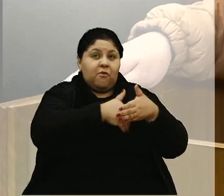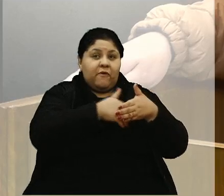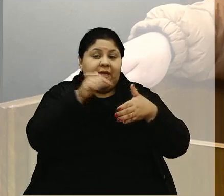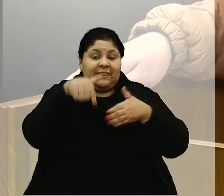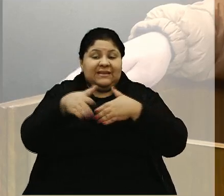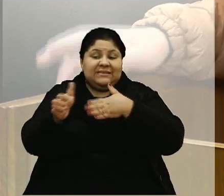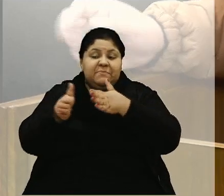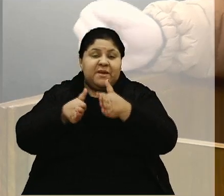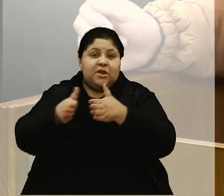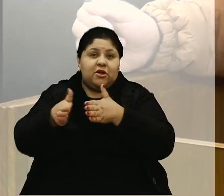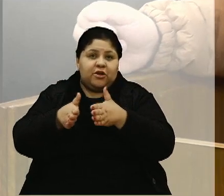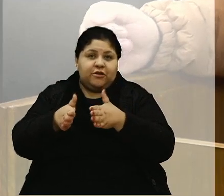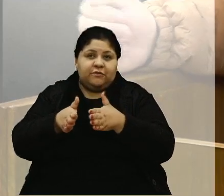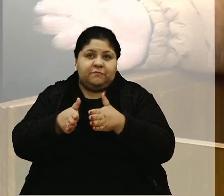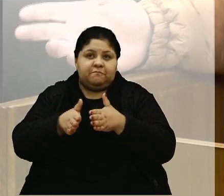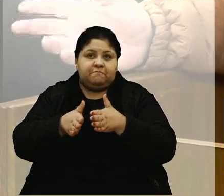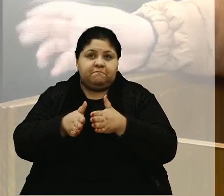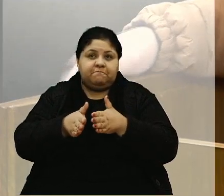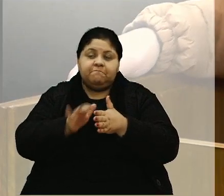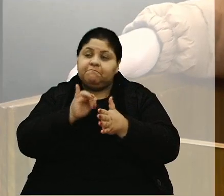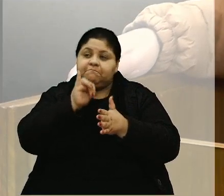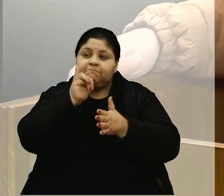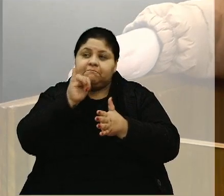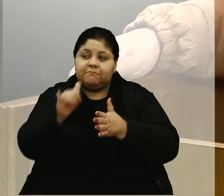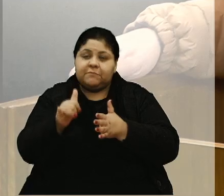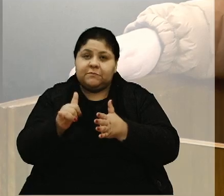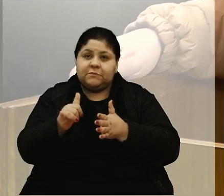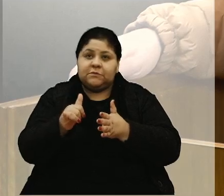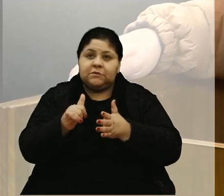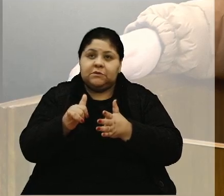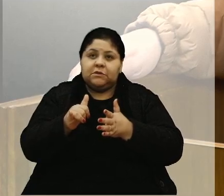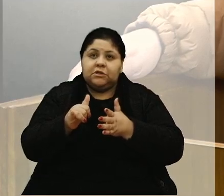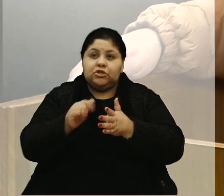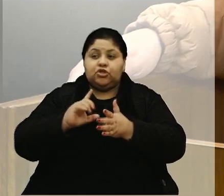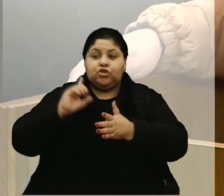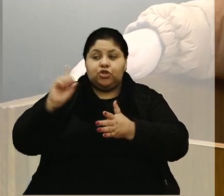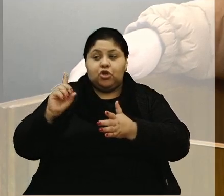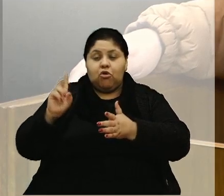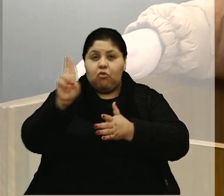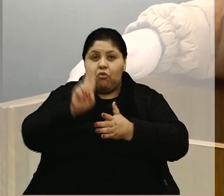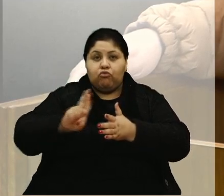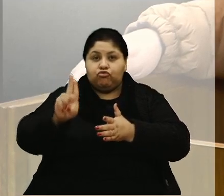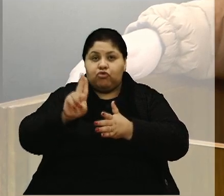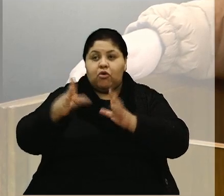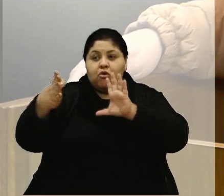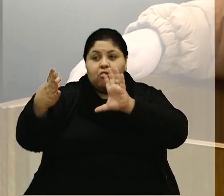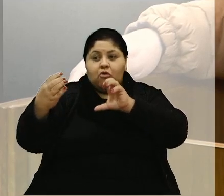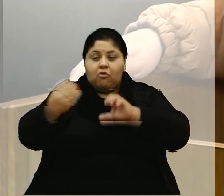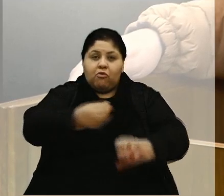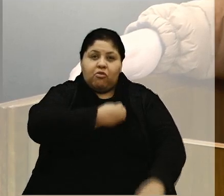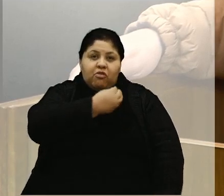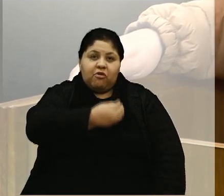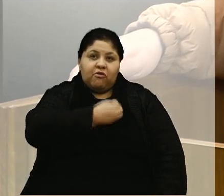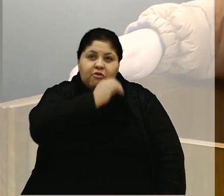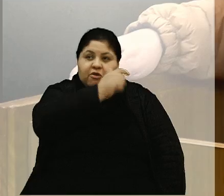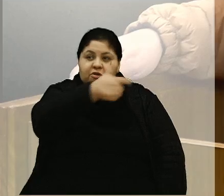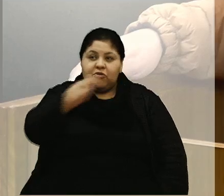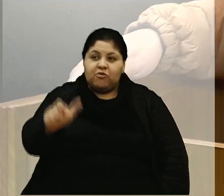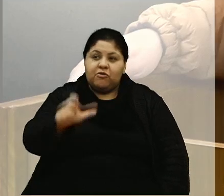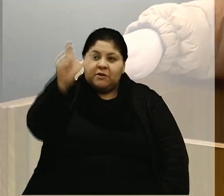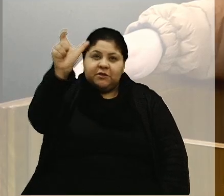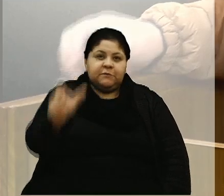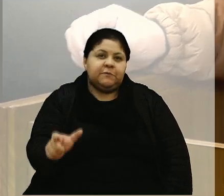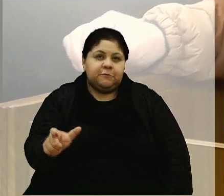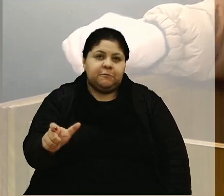período que é onde aqueles que se dizem imaculados de direita usam para atacar a vida pessoal de outros candidatos de